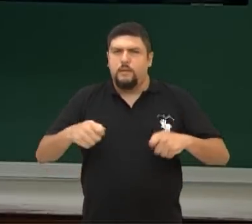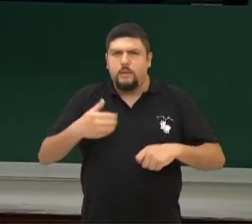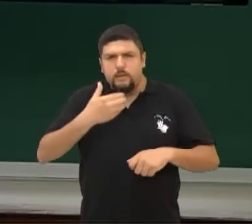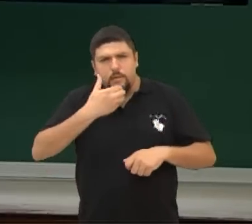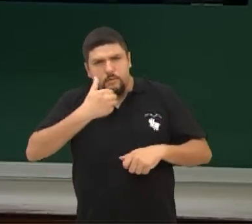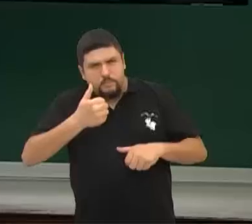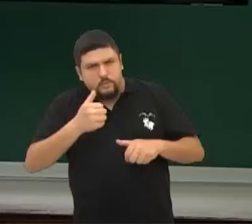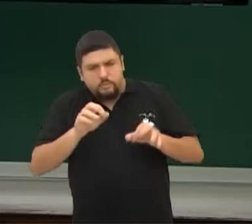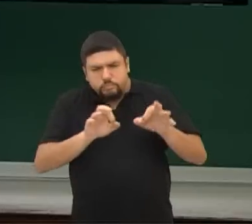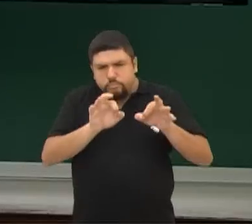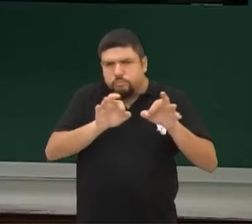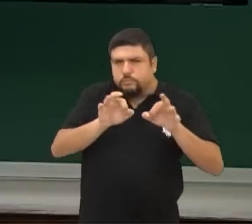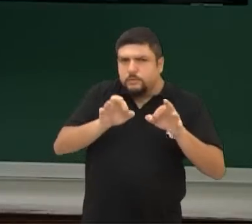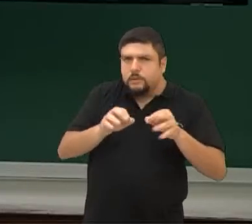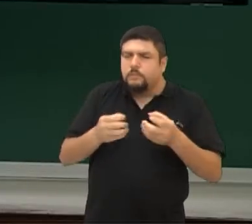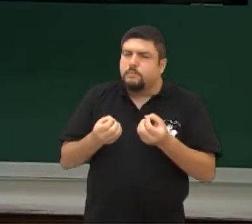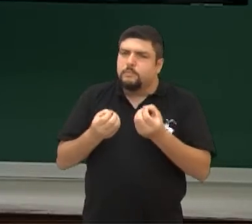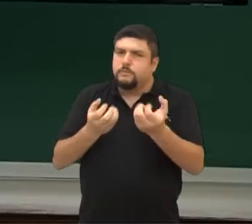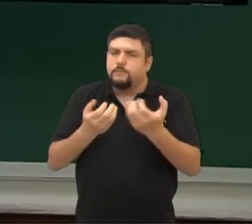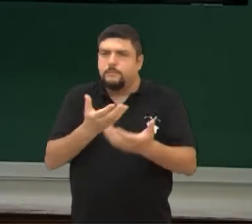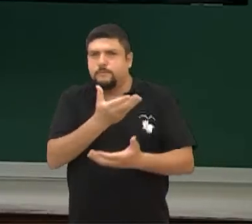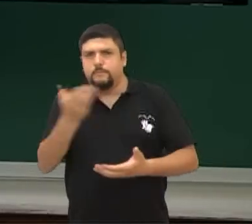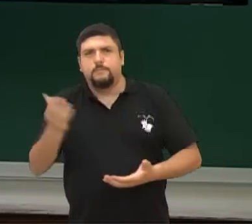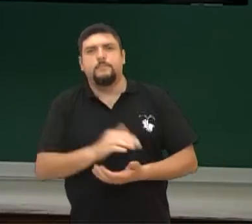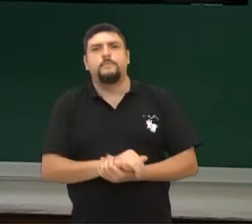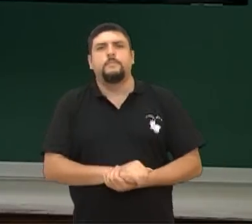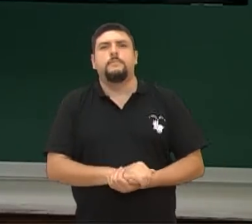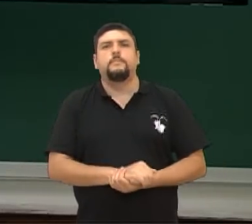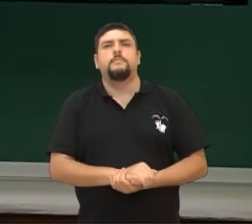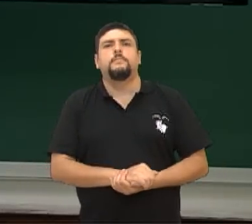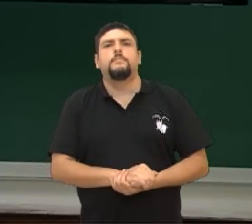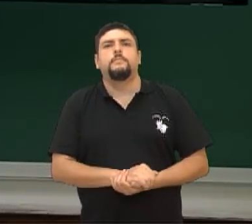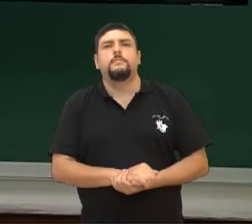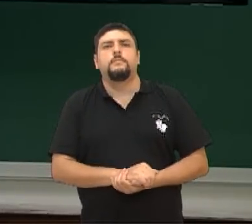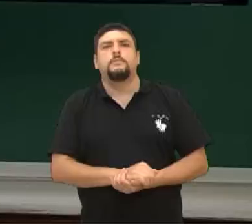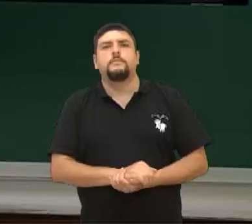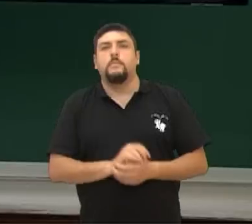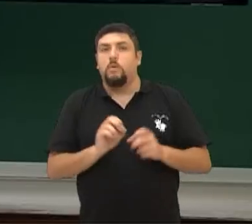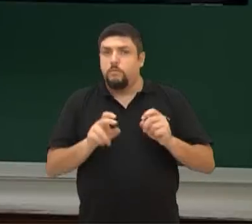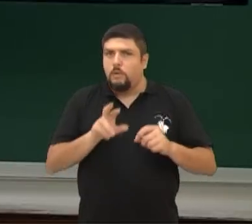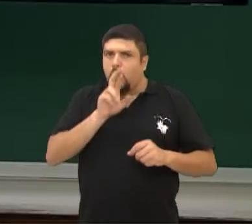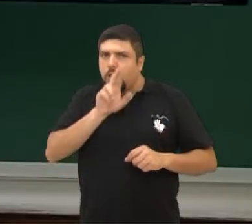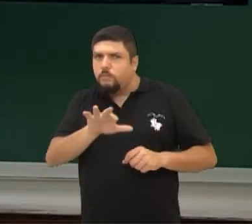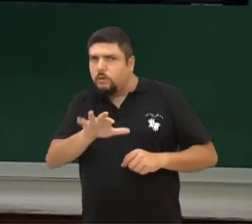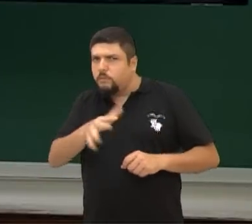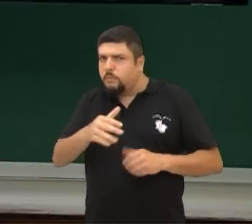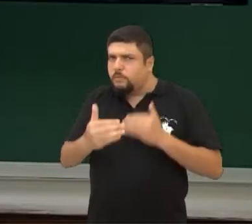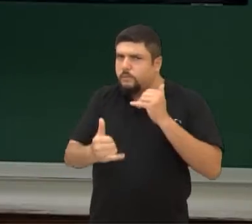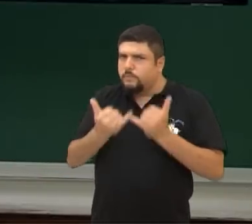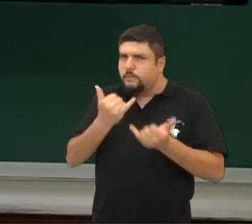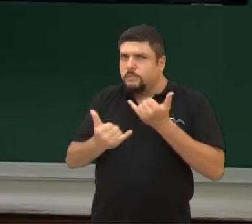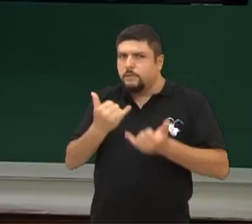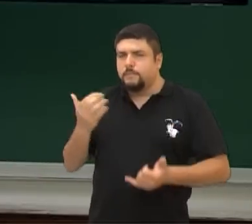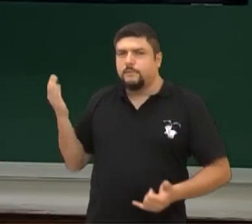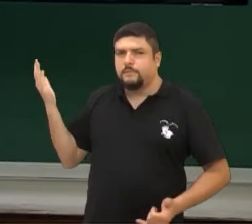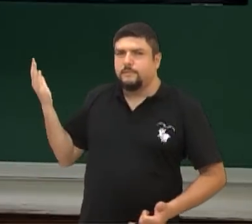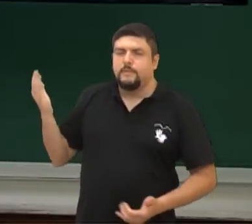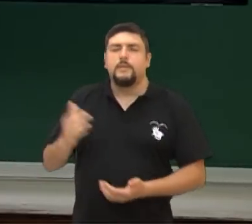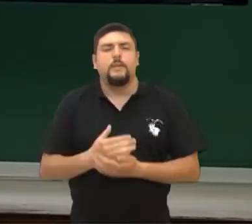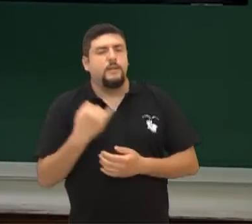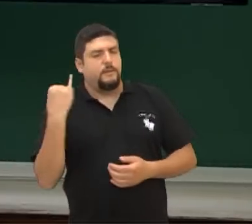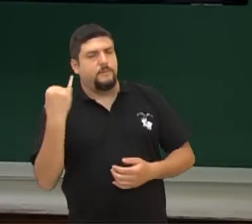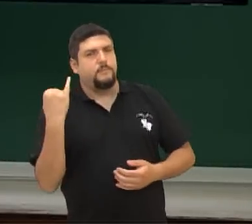que a professora queria dizer para você, ok? Respondeu mais ou menos isso? Que bom, né? É importante a gente ter